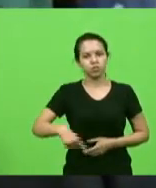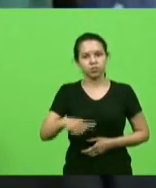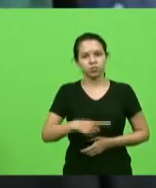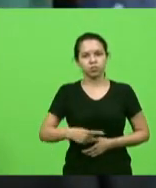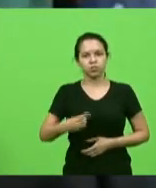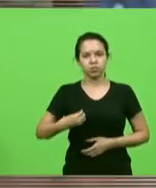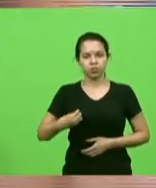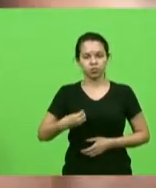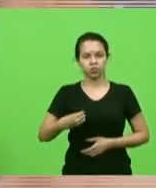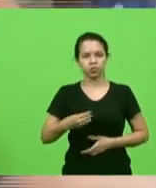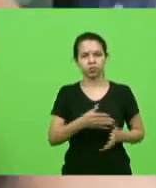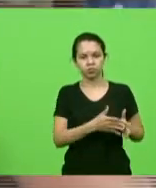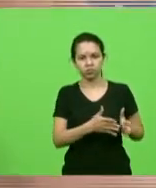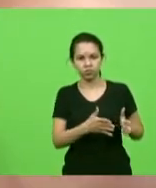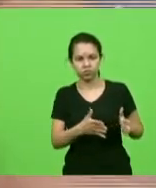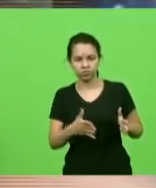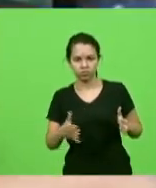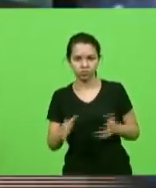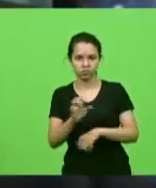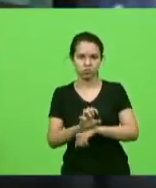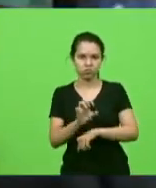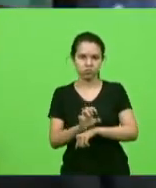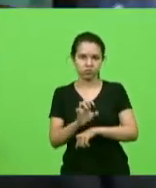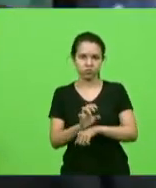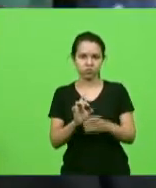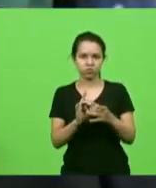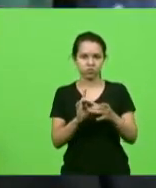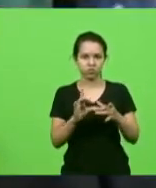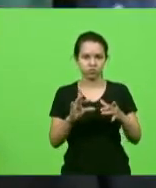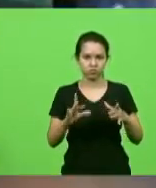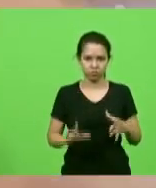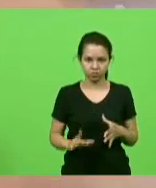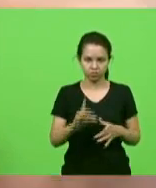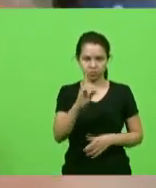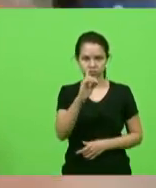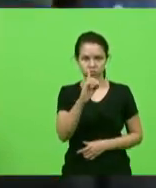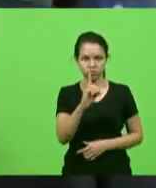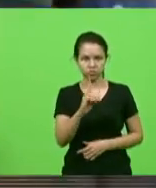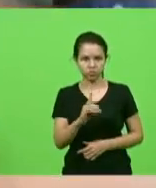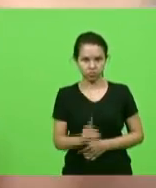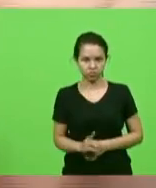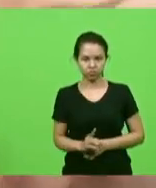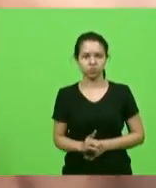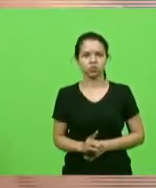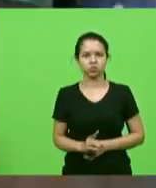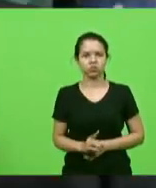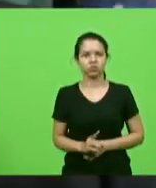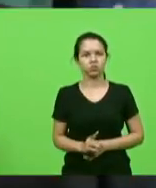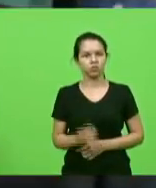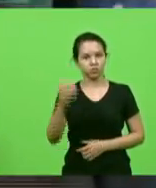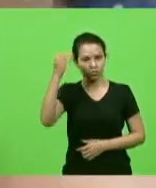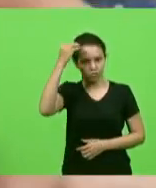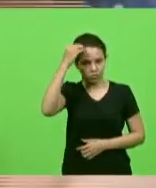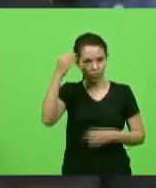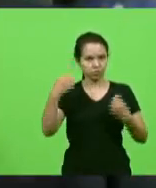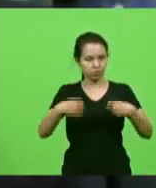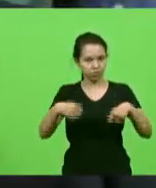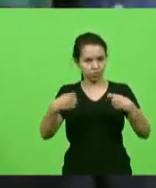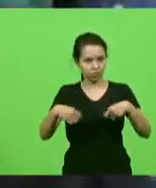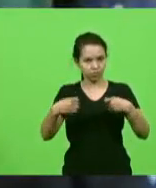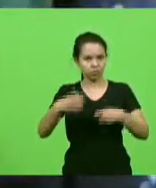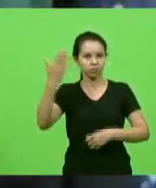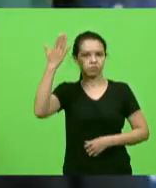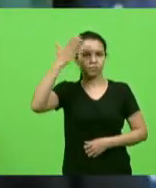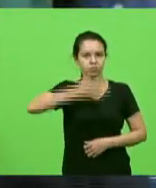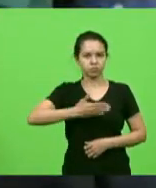de direito no qual reina o primado funcional também não sei se a culpa deverá ser provada e do